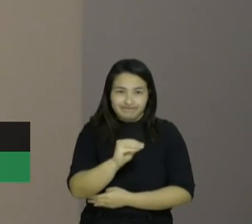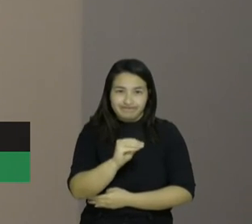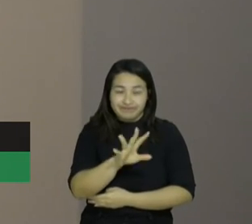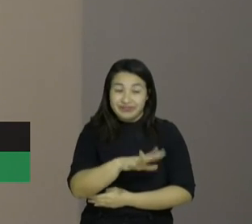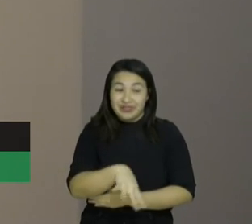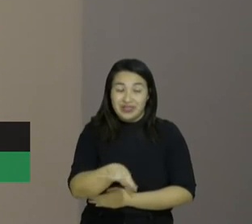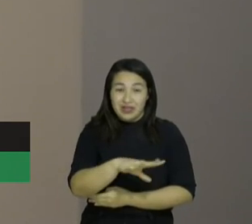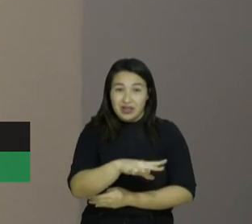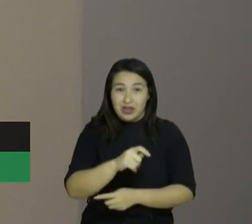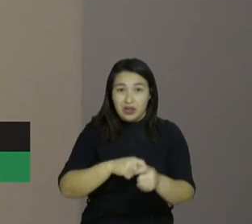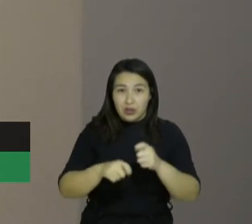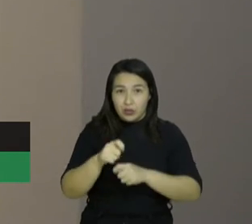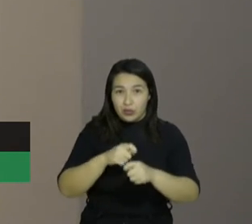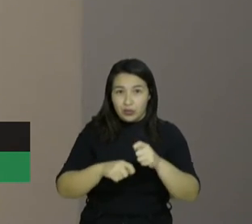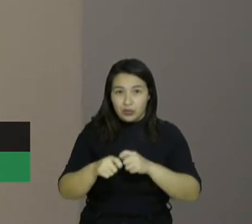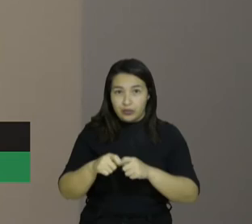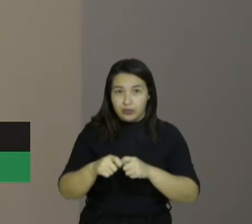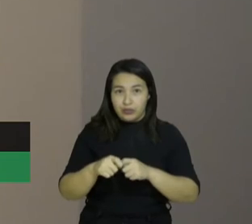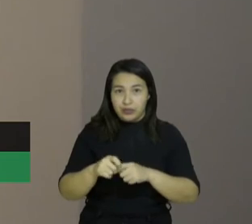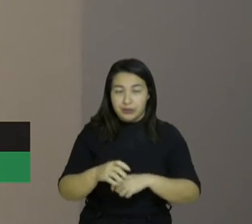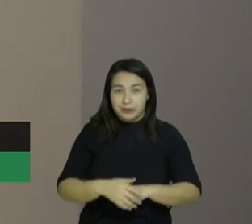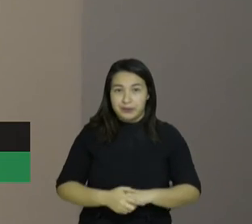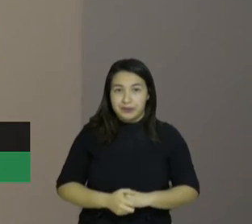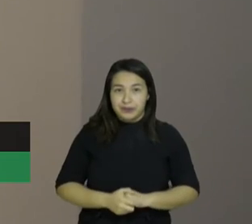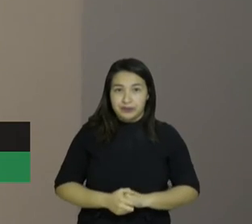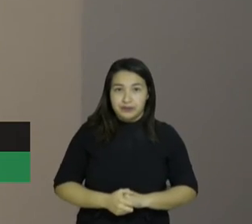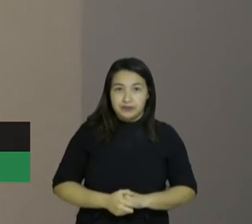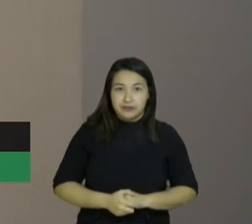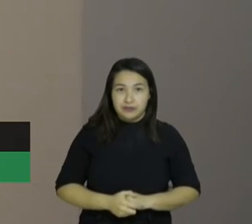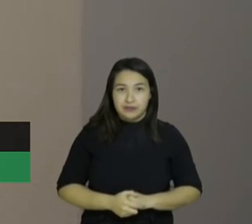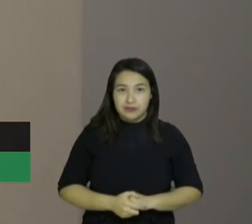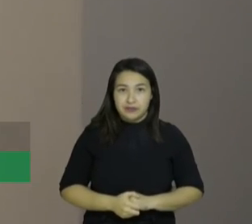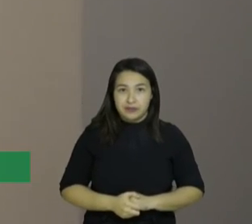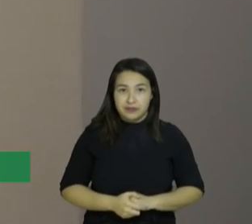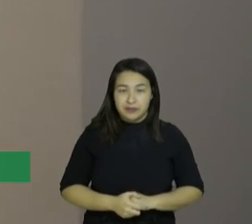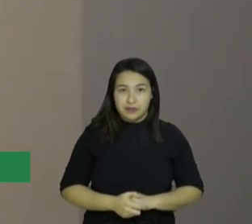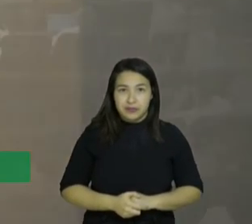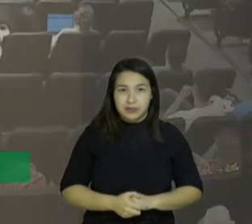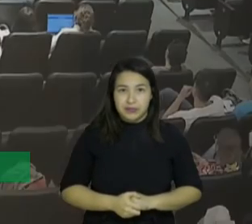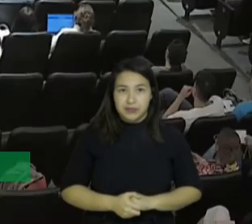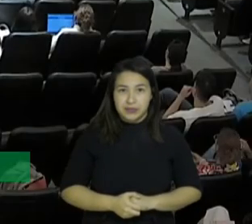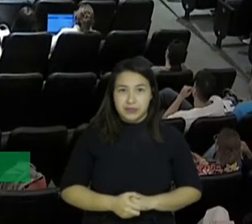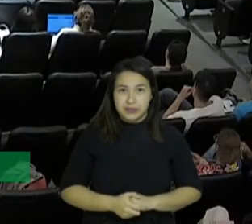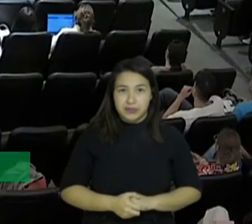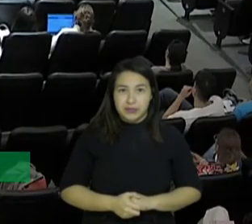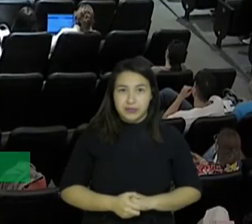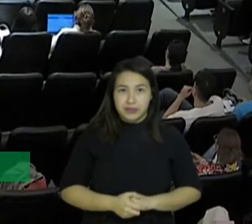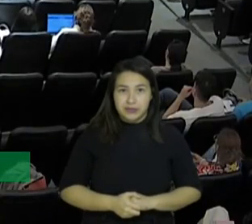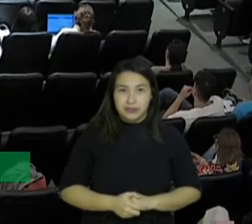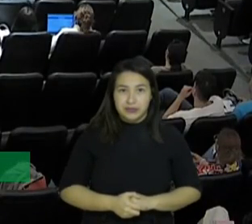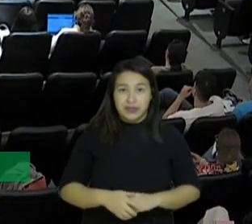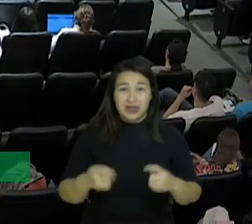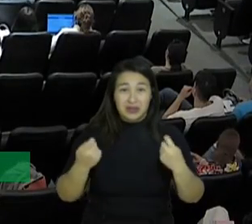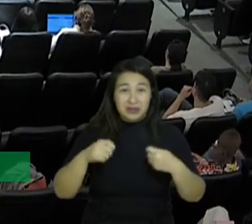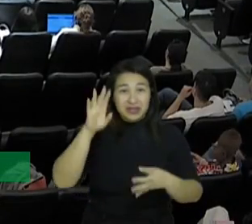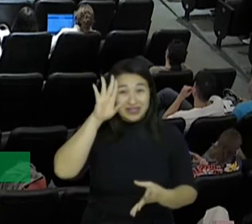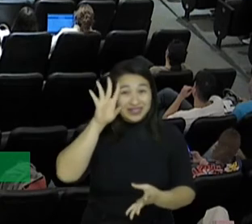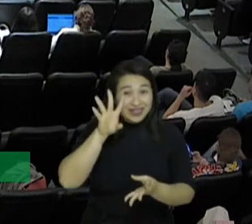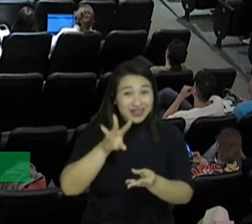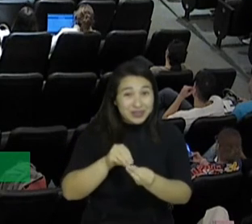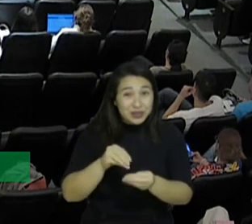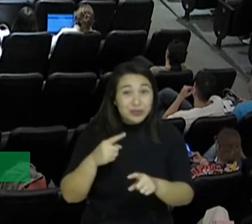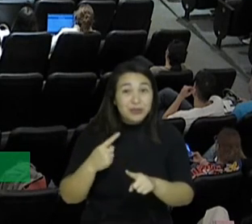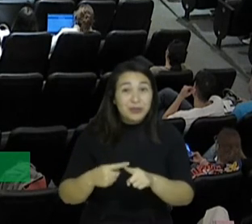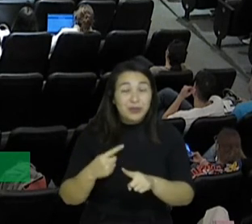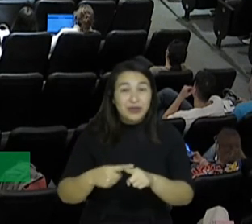ecossistemas agricultura Professor Baltazar se pudesse dar uma uma resumida aí porque nós temos um tempo perfeito por